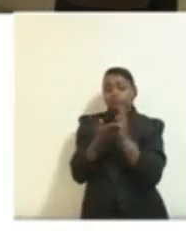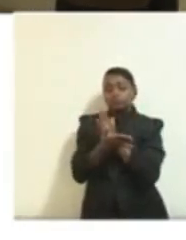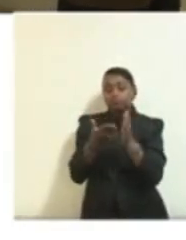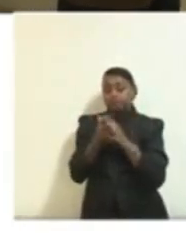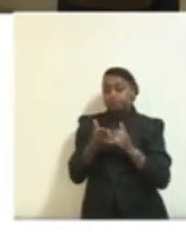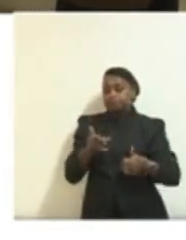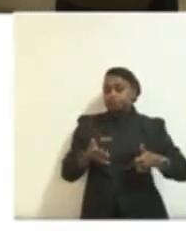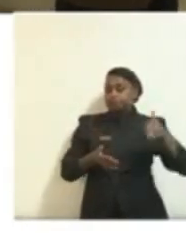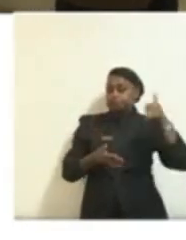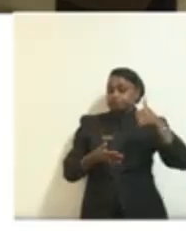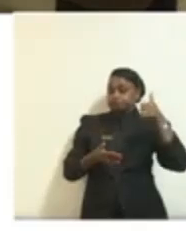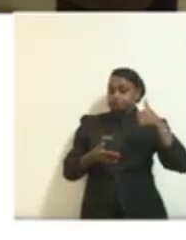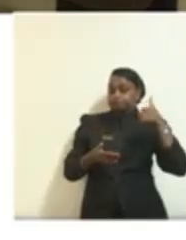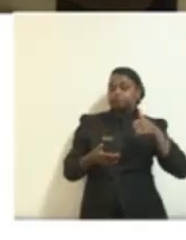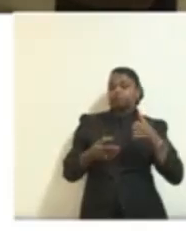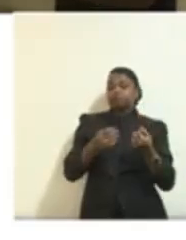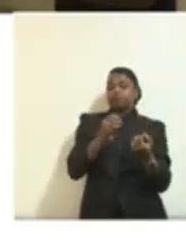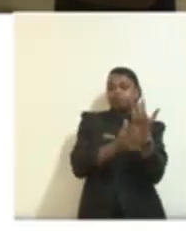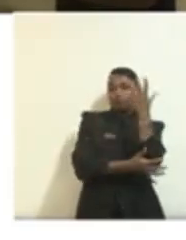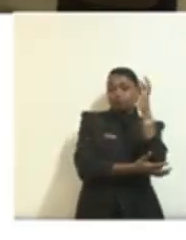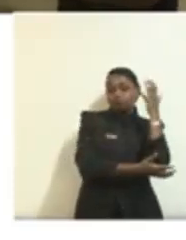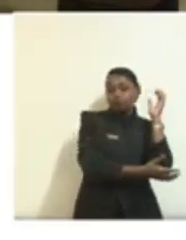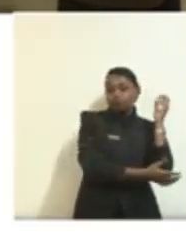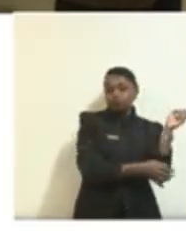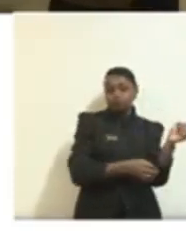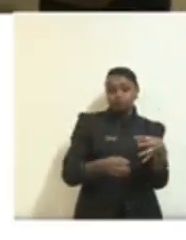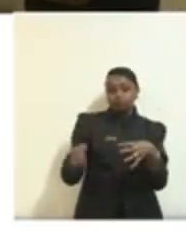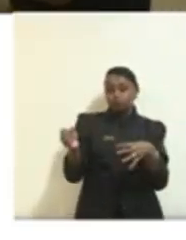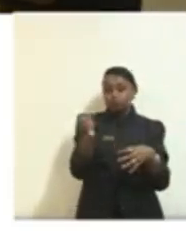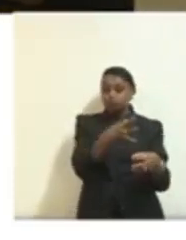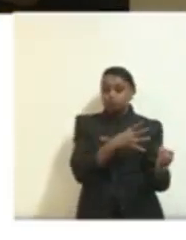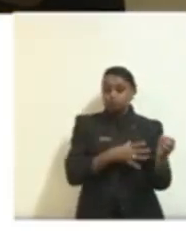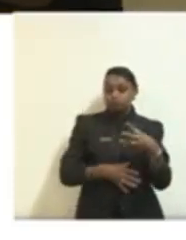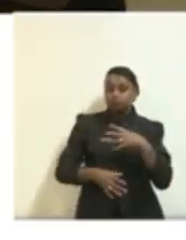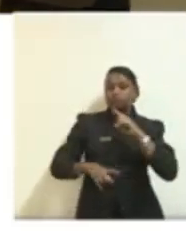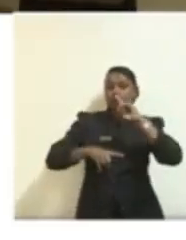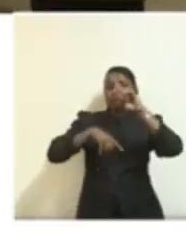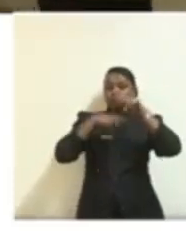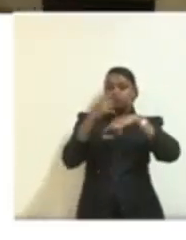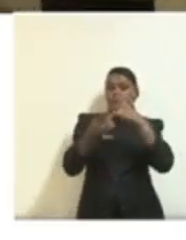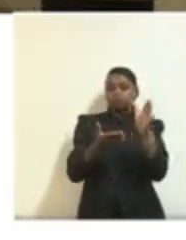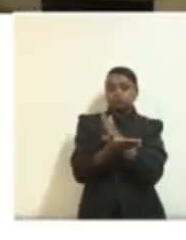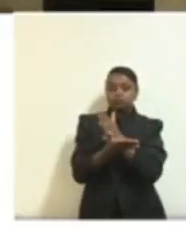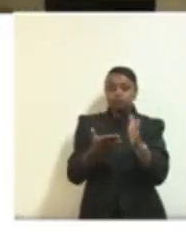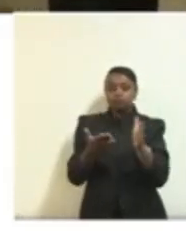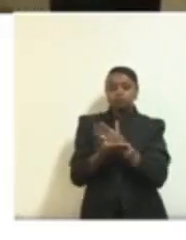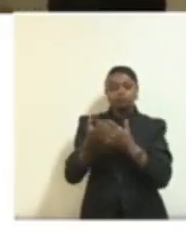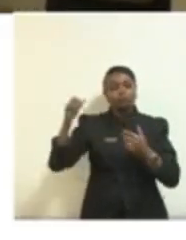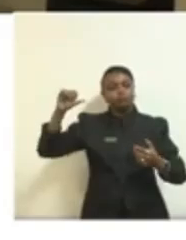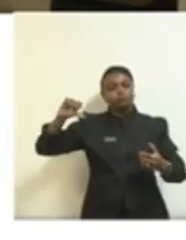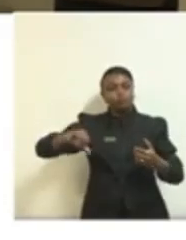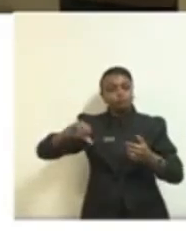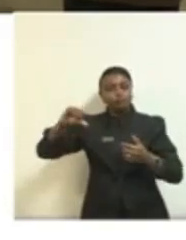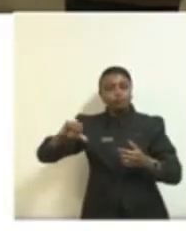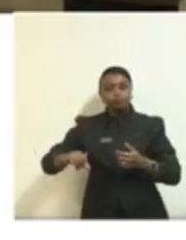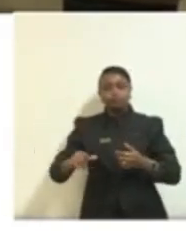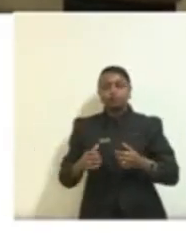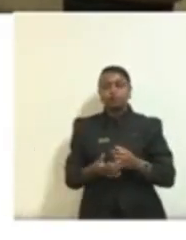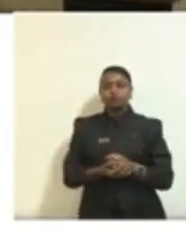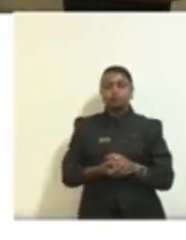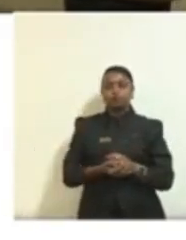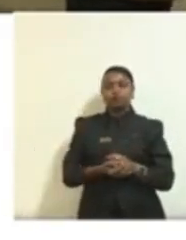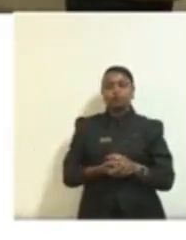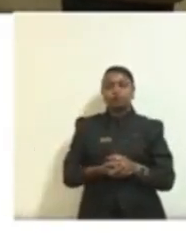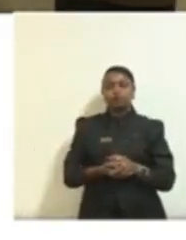positivos da riqueza de espécies sobre a resistência, outras tiveram